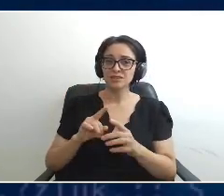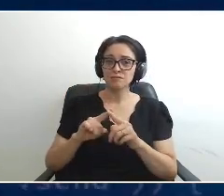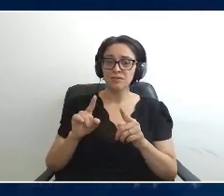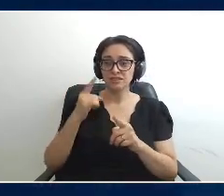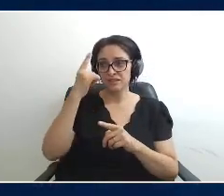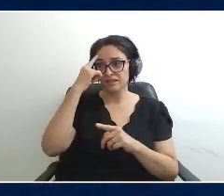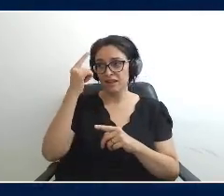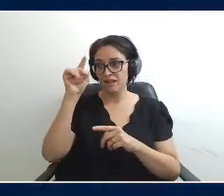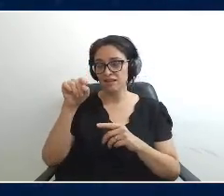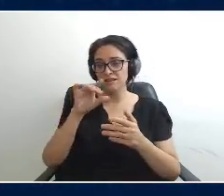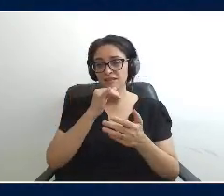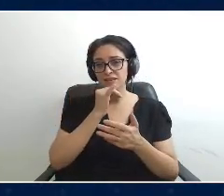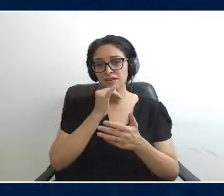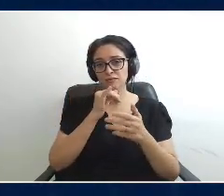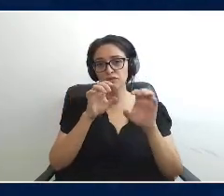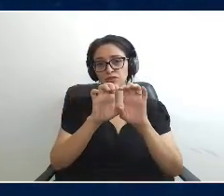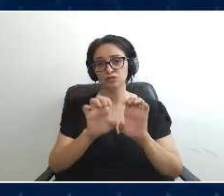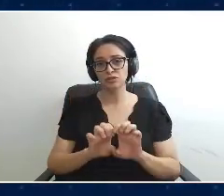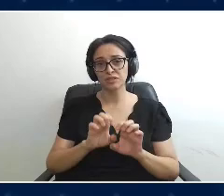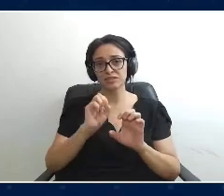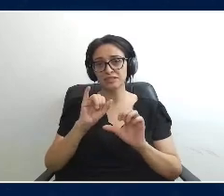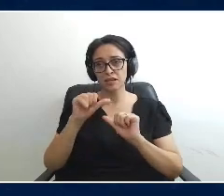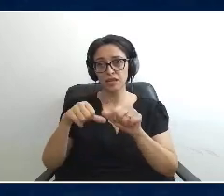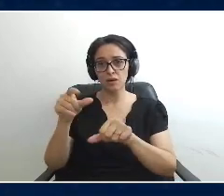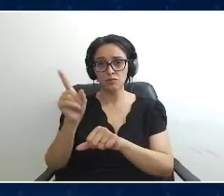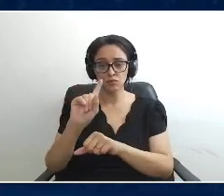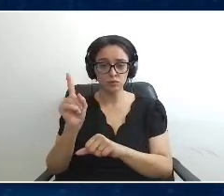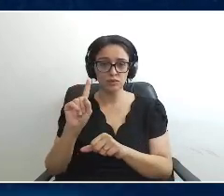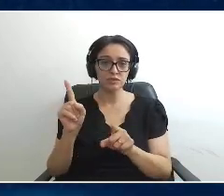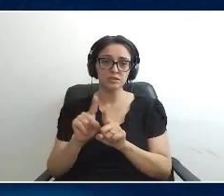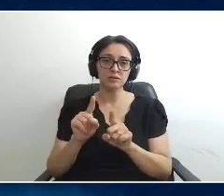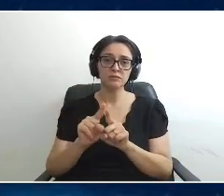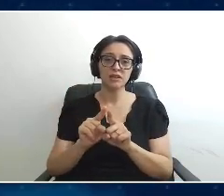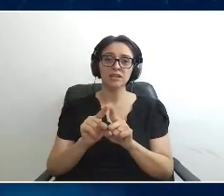se, por exemplo, se as estruturas lá são imutáveis e quando você edita